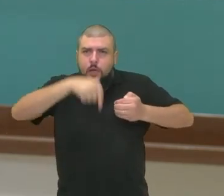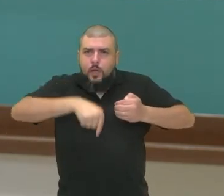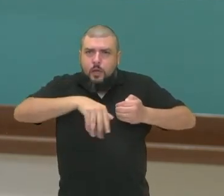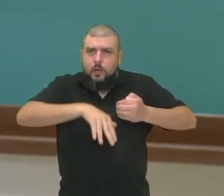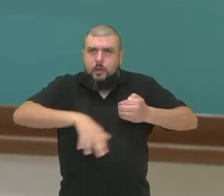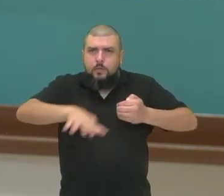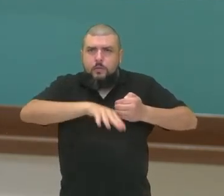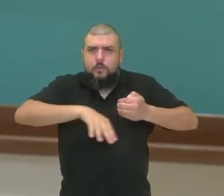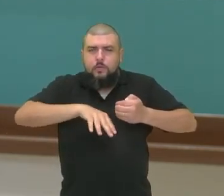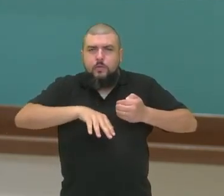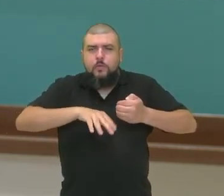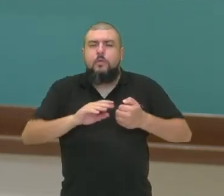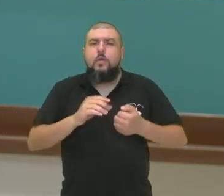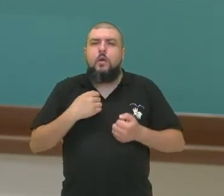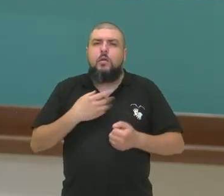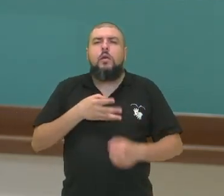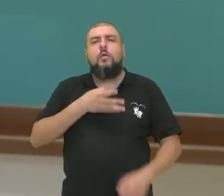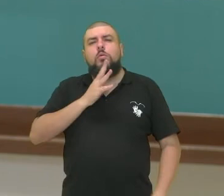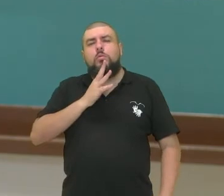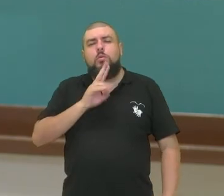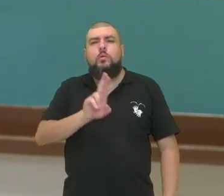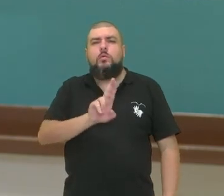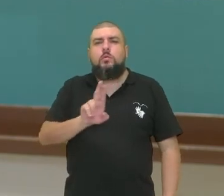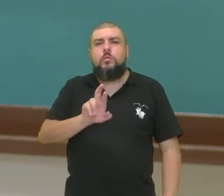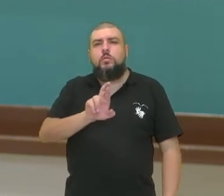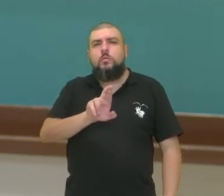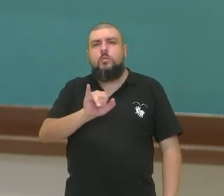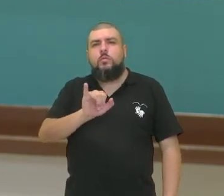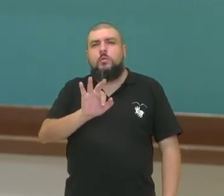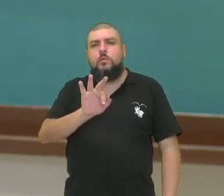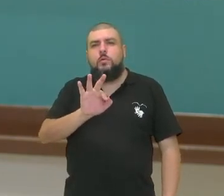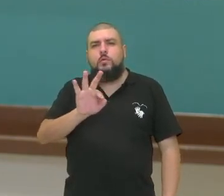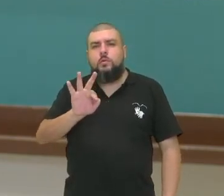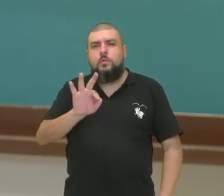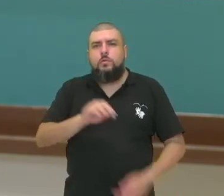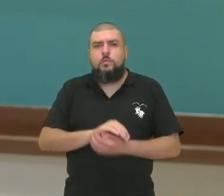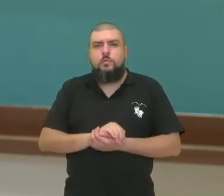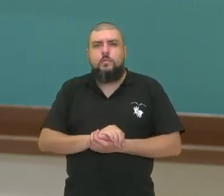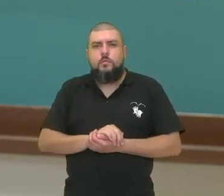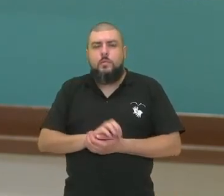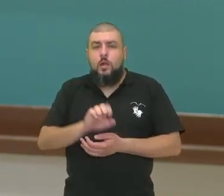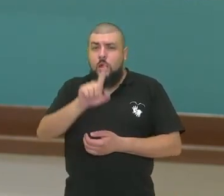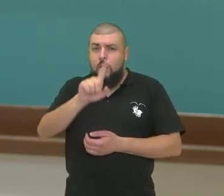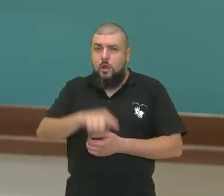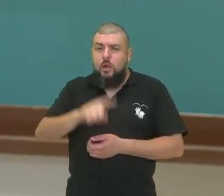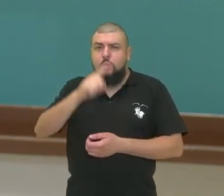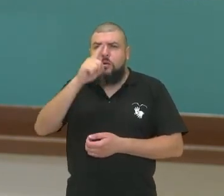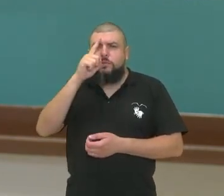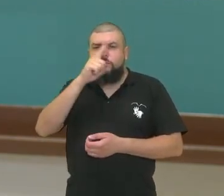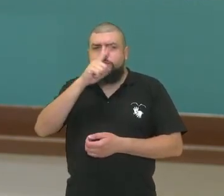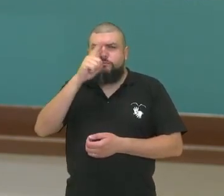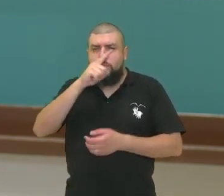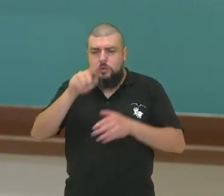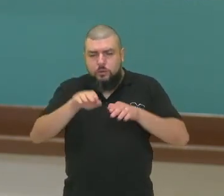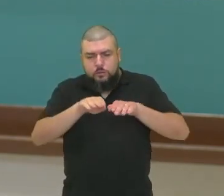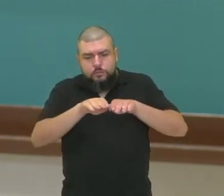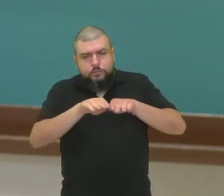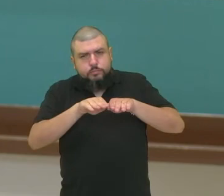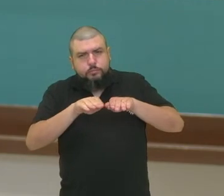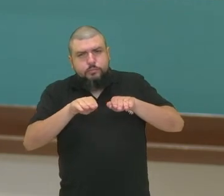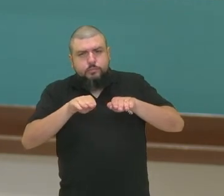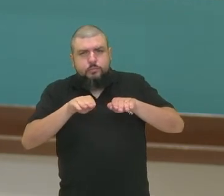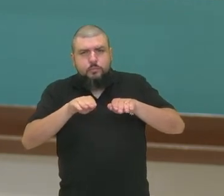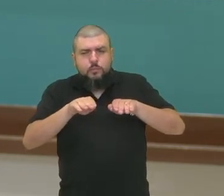então como o Rift Valley, ok? Então é uma falha geológica, uma falha tectônica nessa região. E isso, claro,